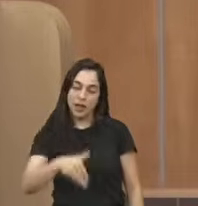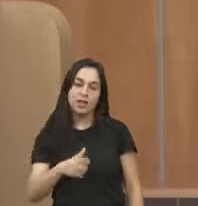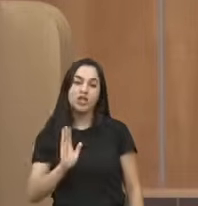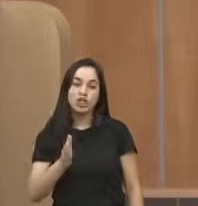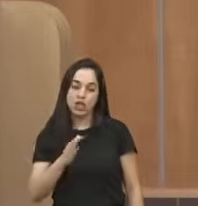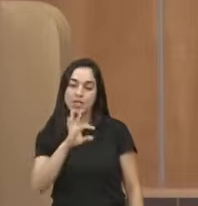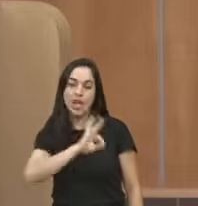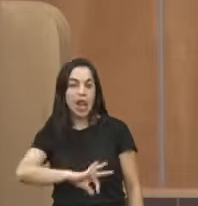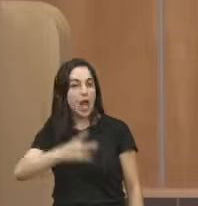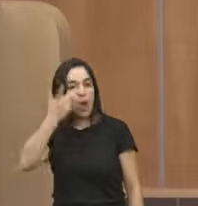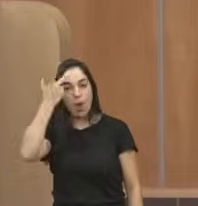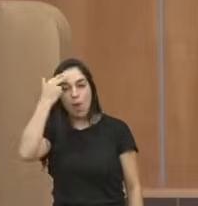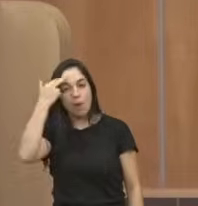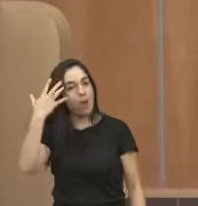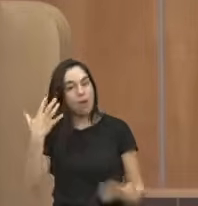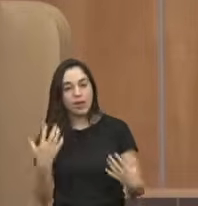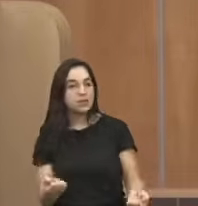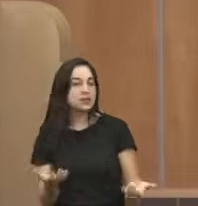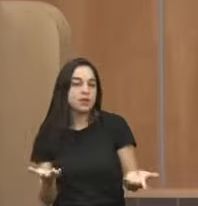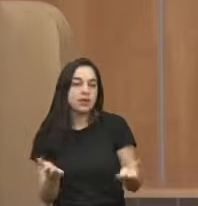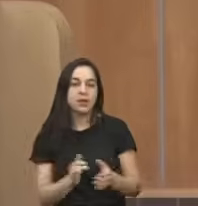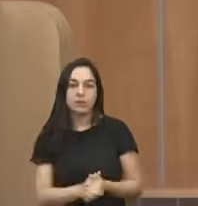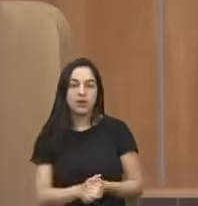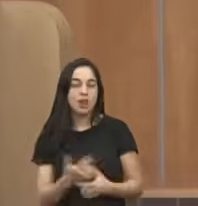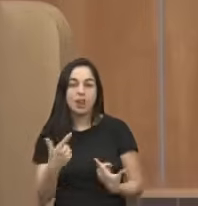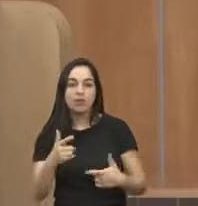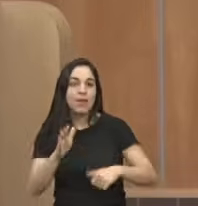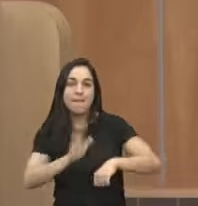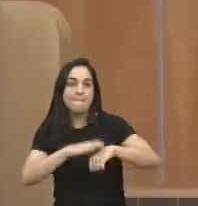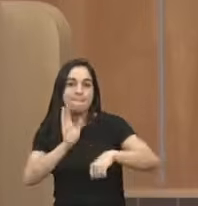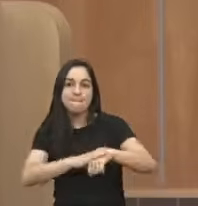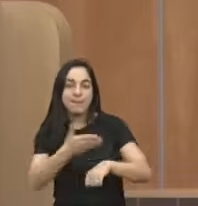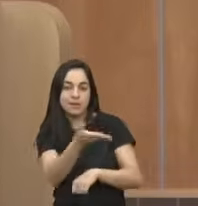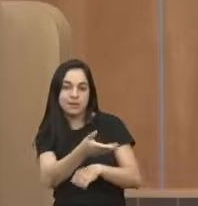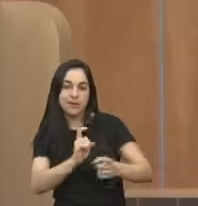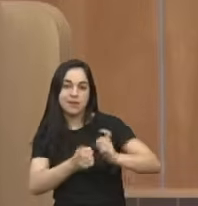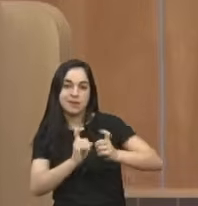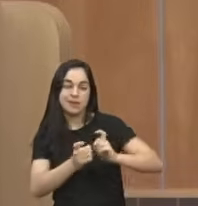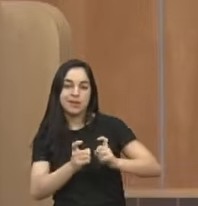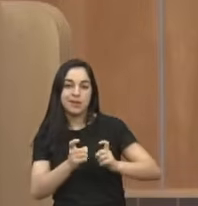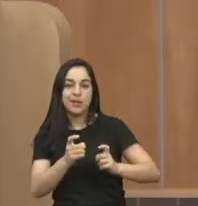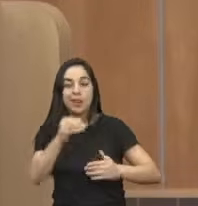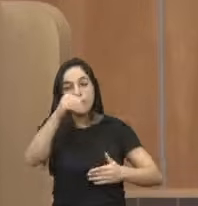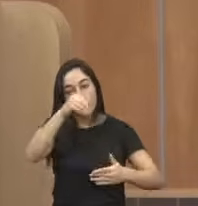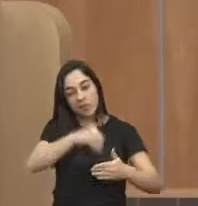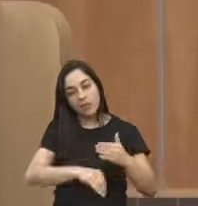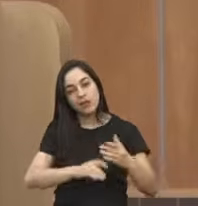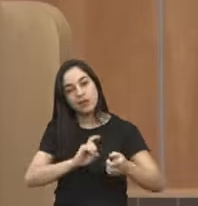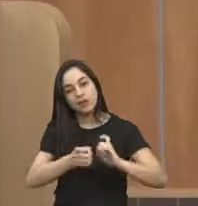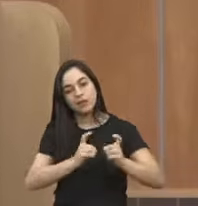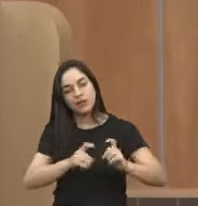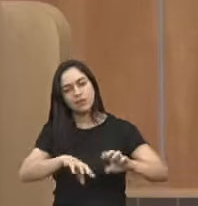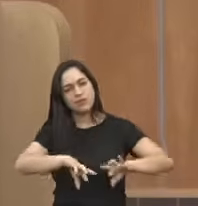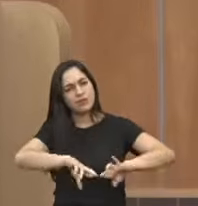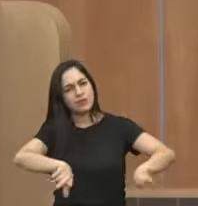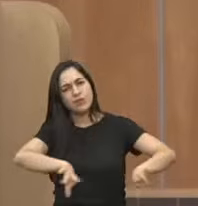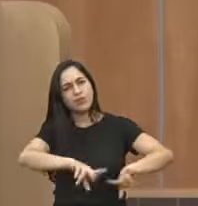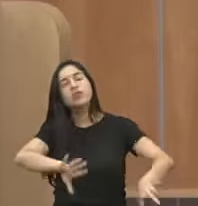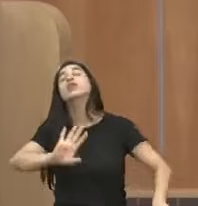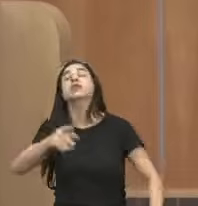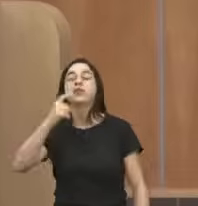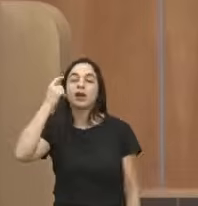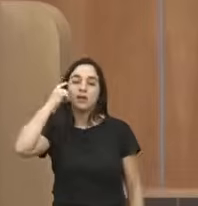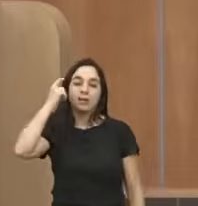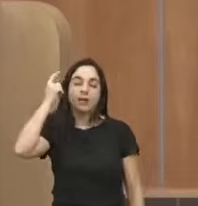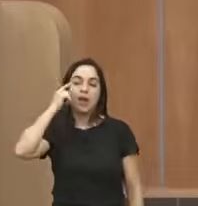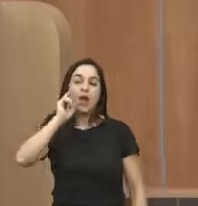seu salário normalmente. Não tem um incremento para fazer isso dentro da sessão ordinária, pelo contrário, foi pensado